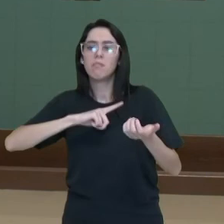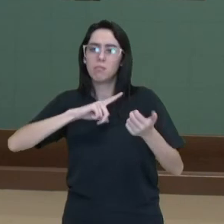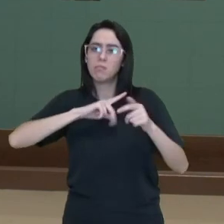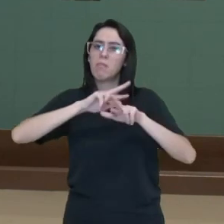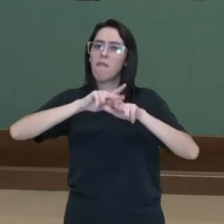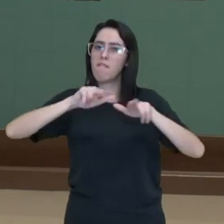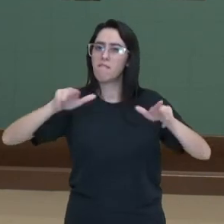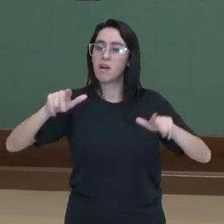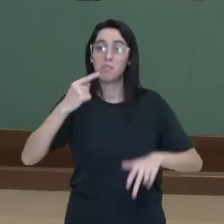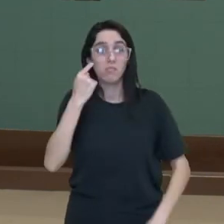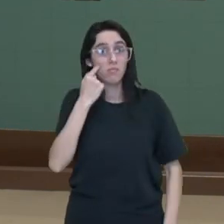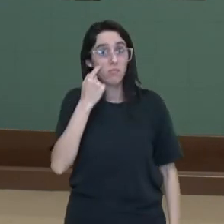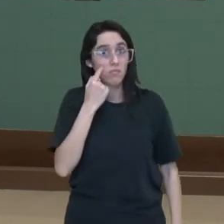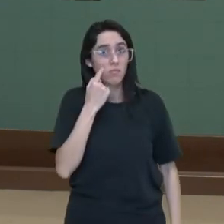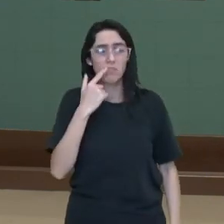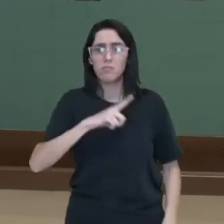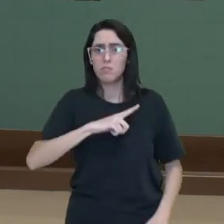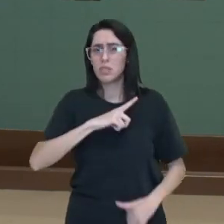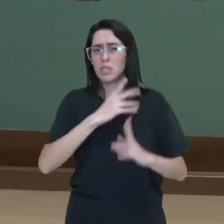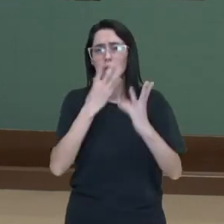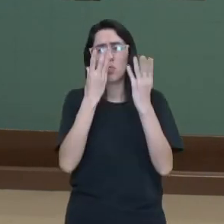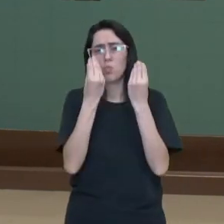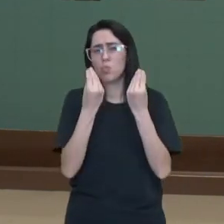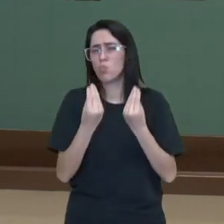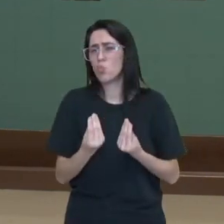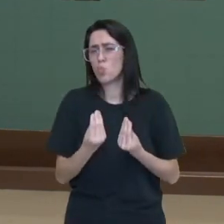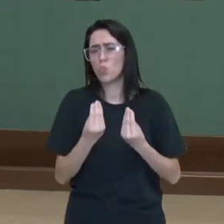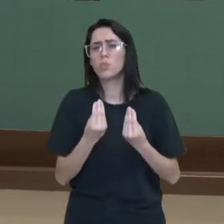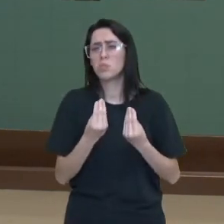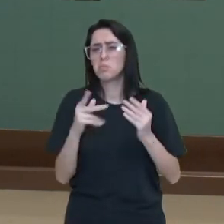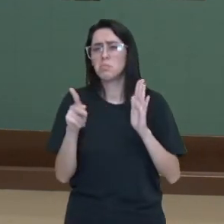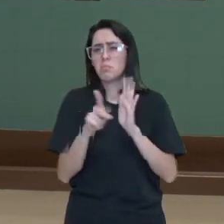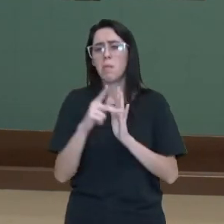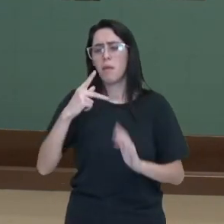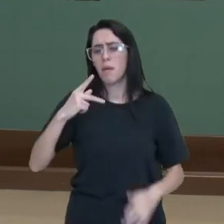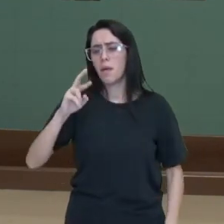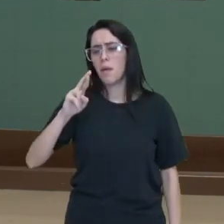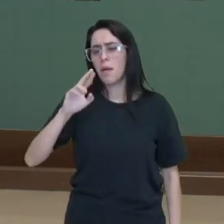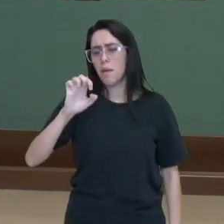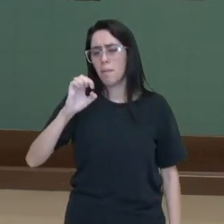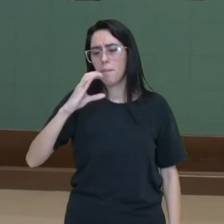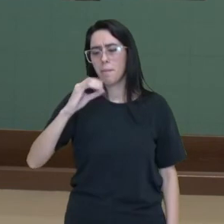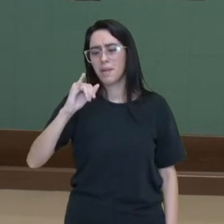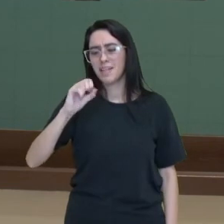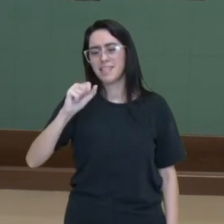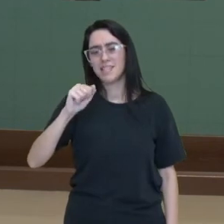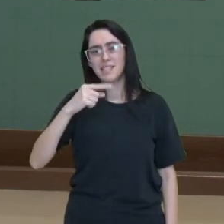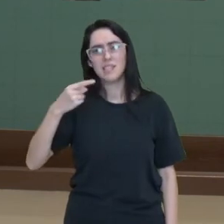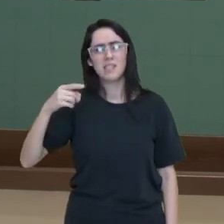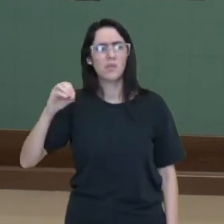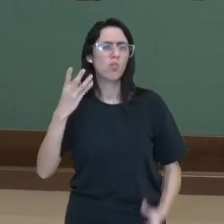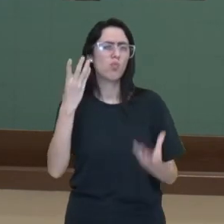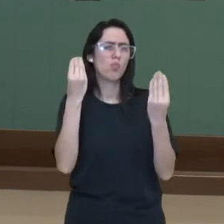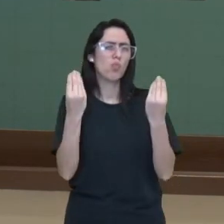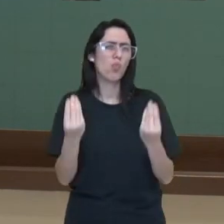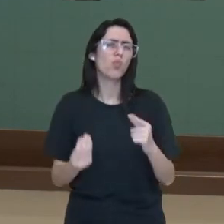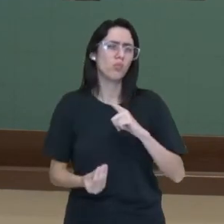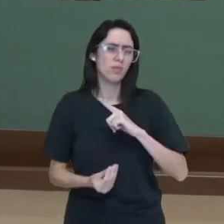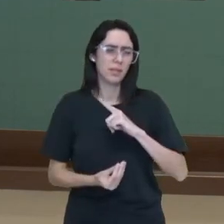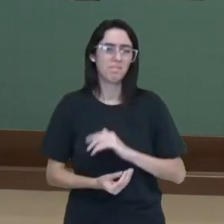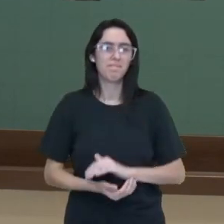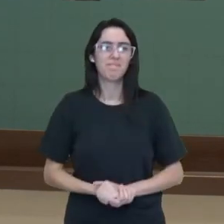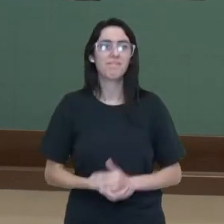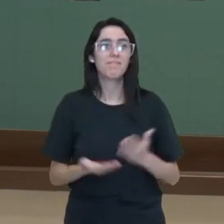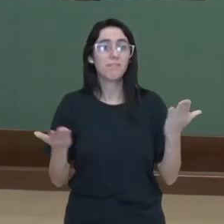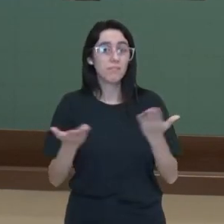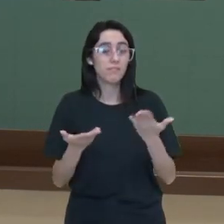quanta coisa envolve esse conceito de precisão? Quantos esportes, quantas brincadeiras nós temos? Então, vamos